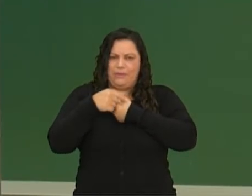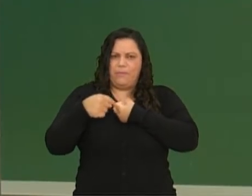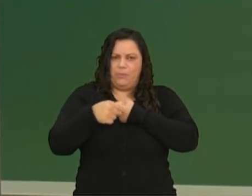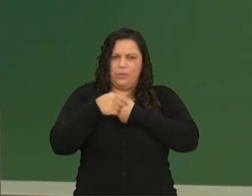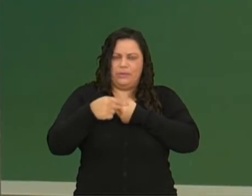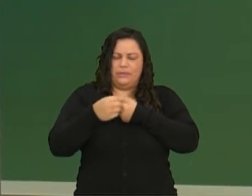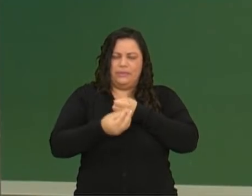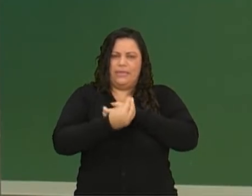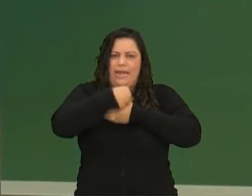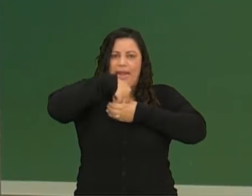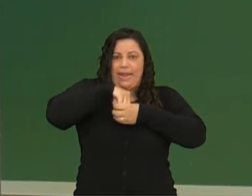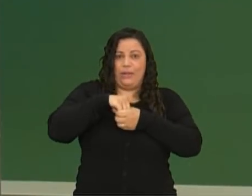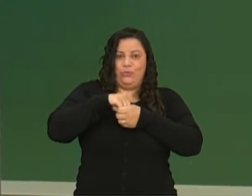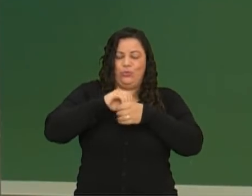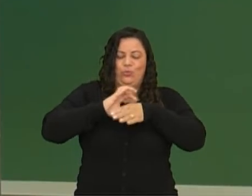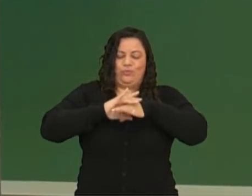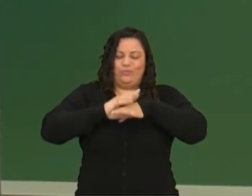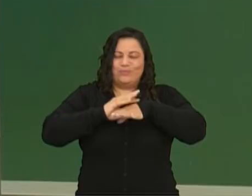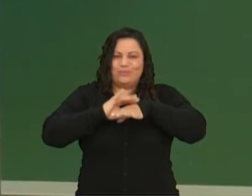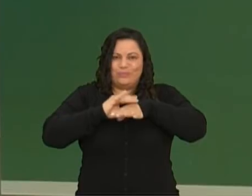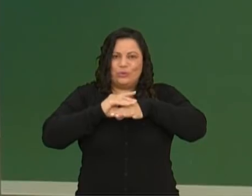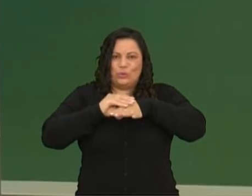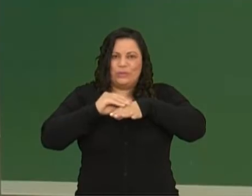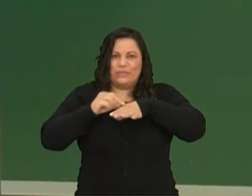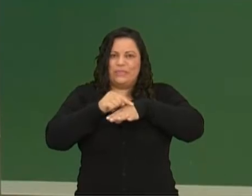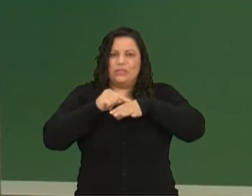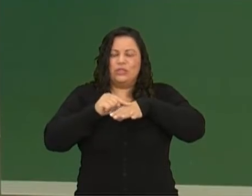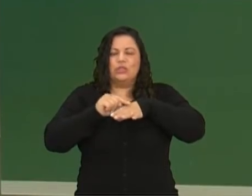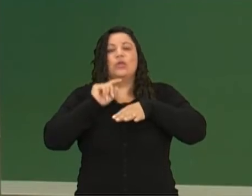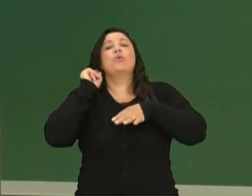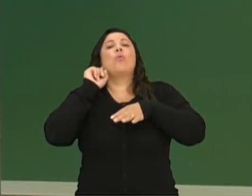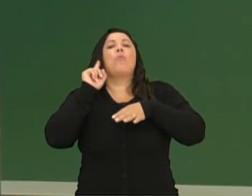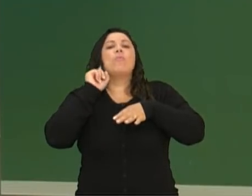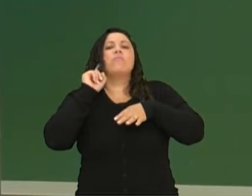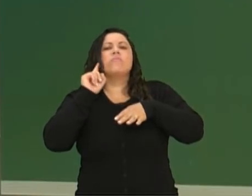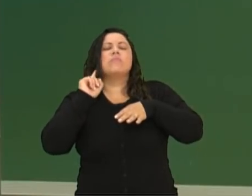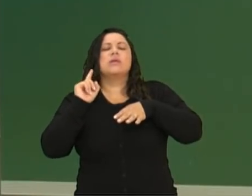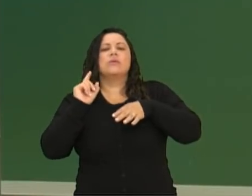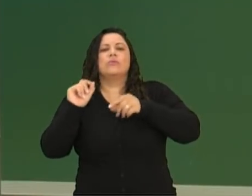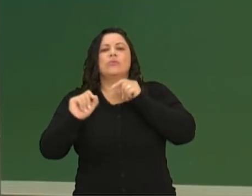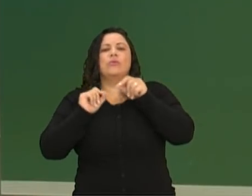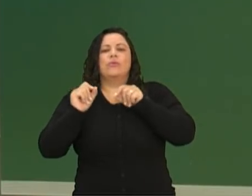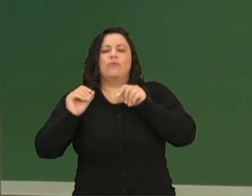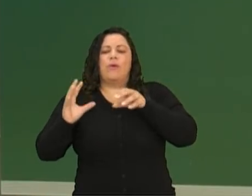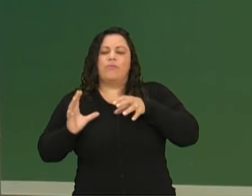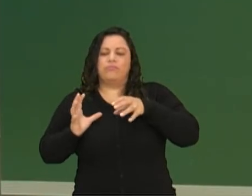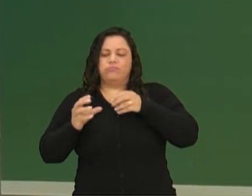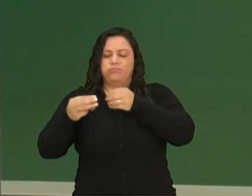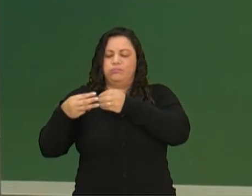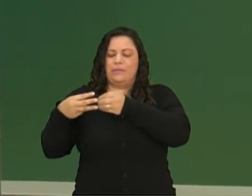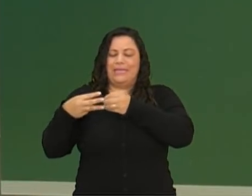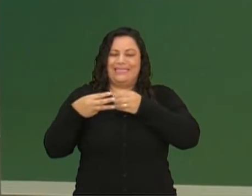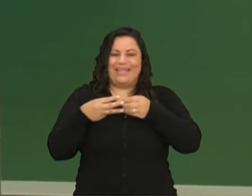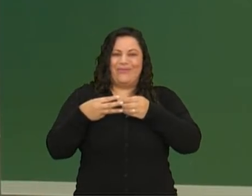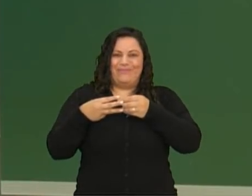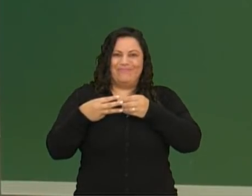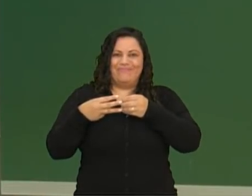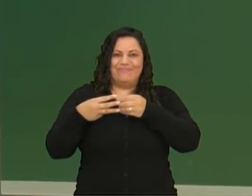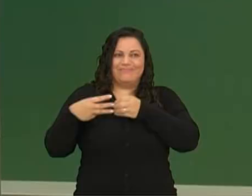o seu corpo. O que os seus glóbulos brancos vão fazer? Eles vão tentar se deslocar próximos àquela bactéria e